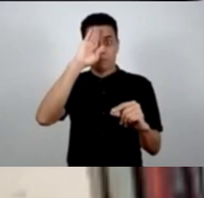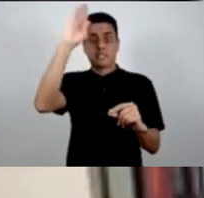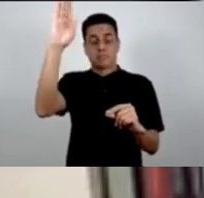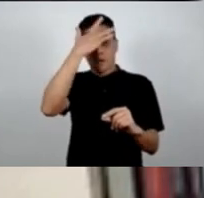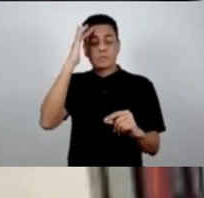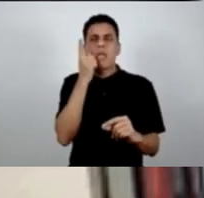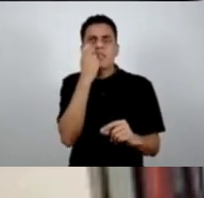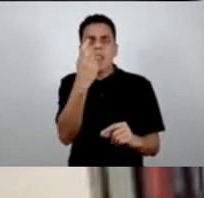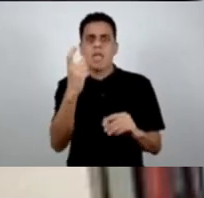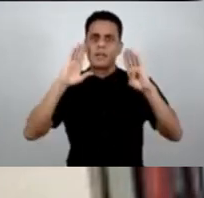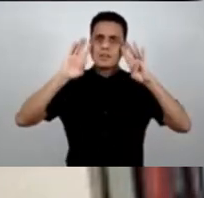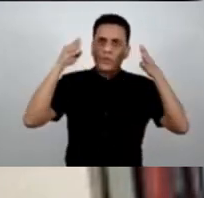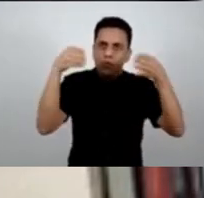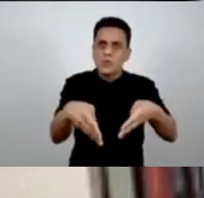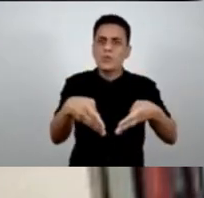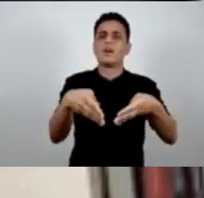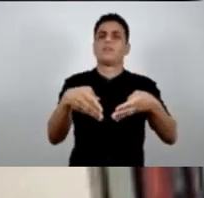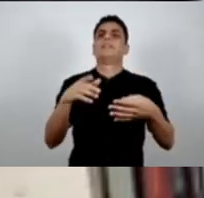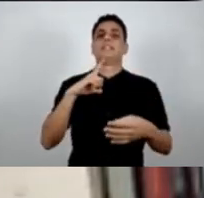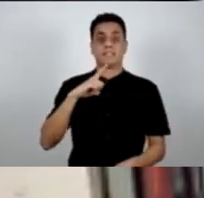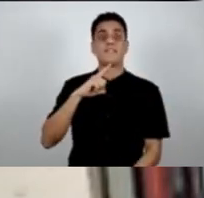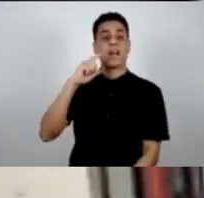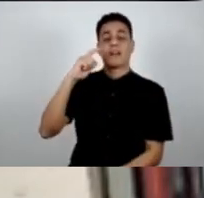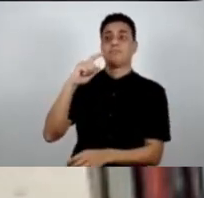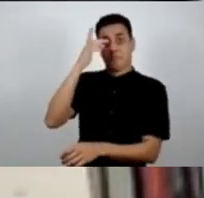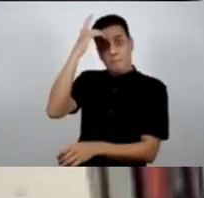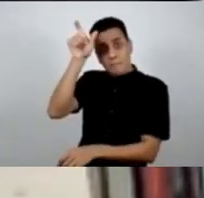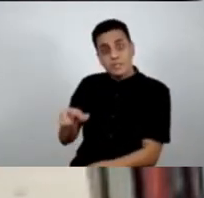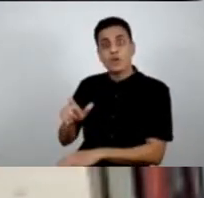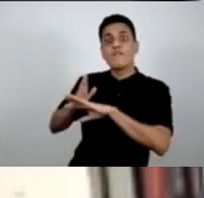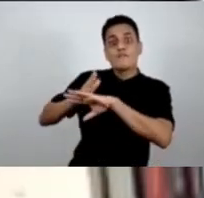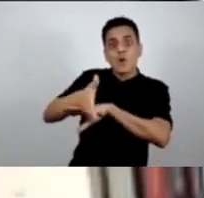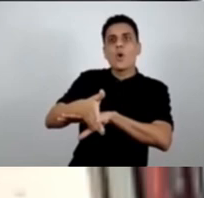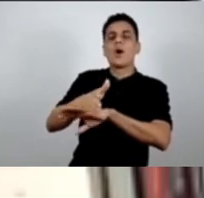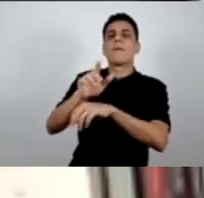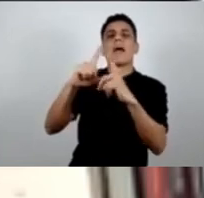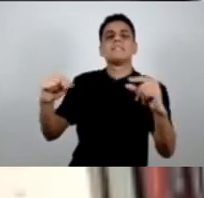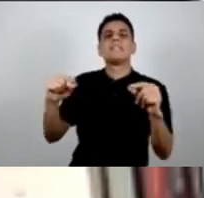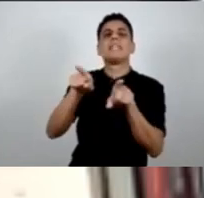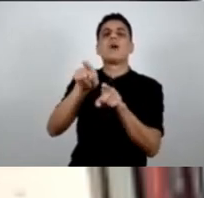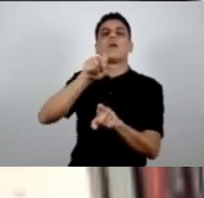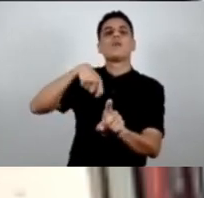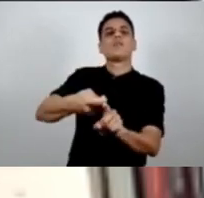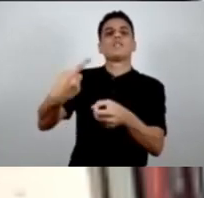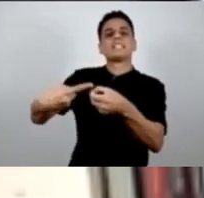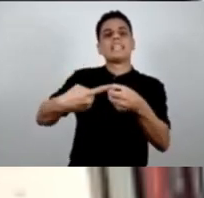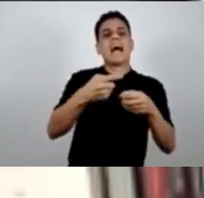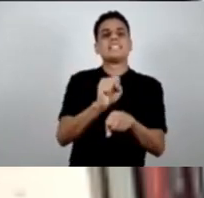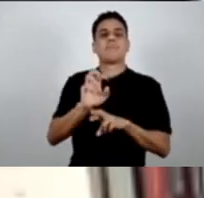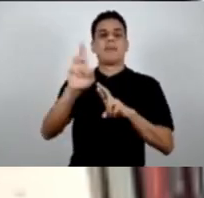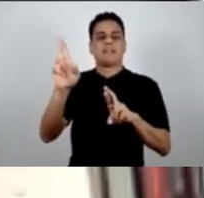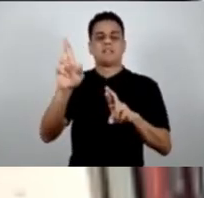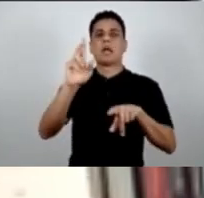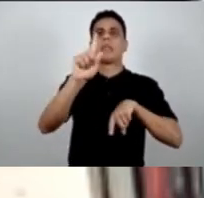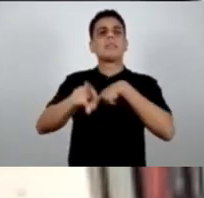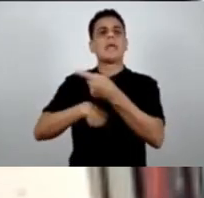Malraux esteve em Brasília, falou da cidade da esperança, e depois você penetra num grande buraco negro, digamos,